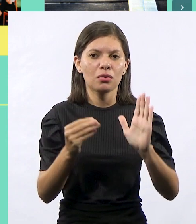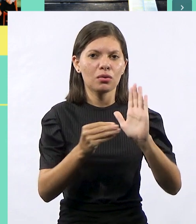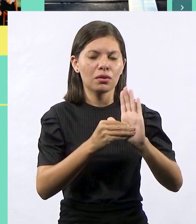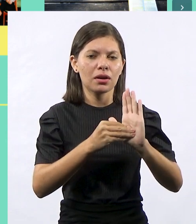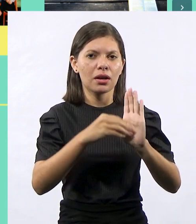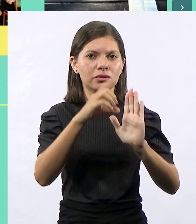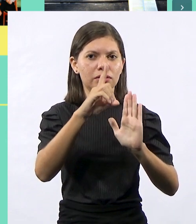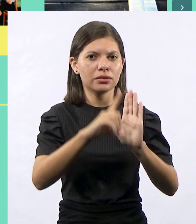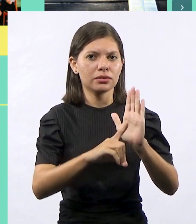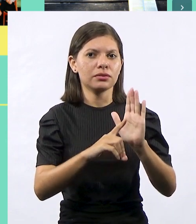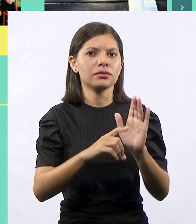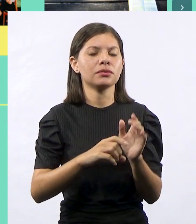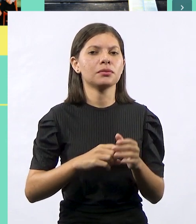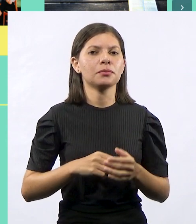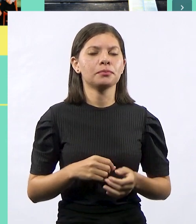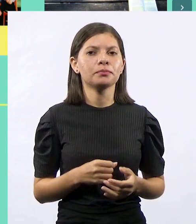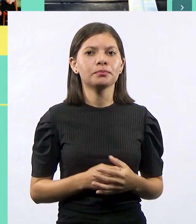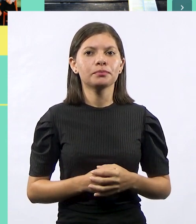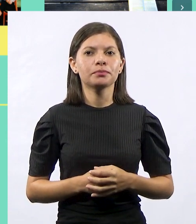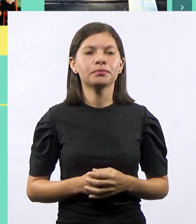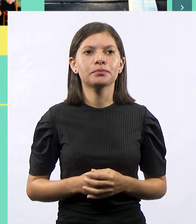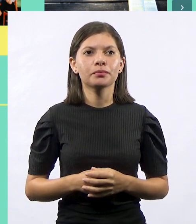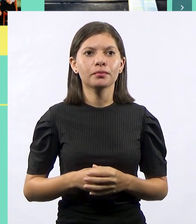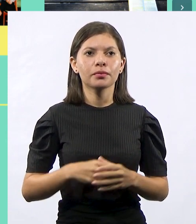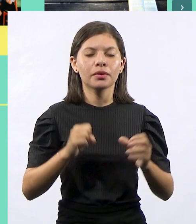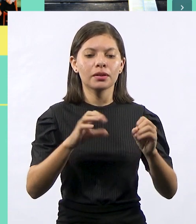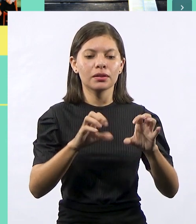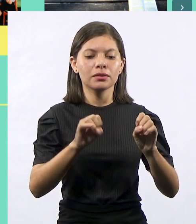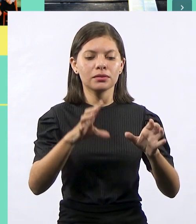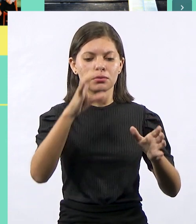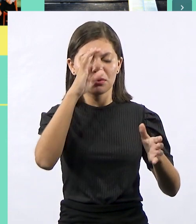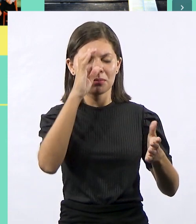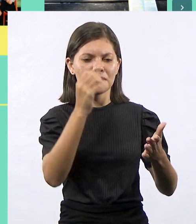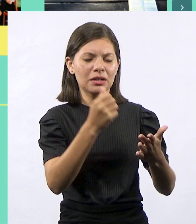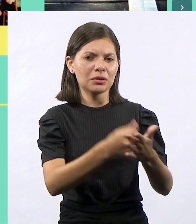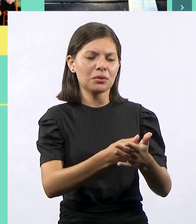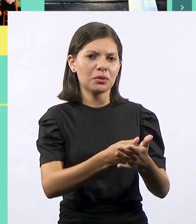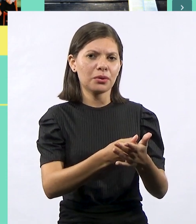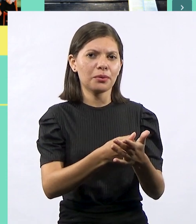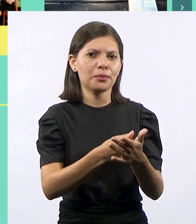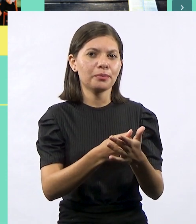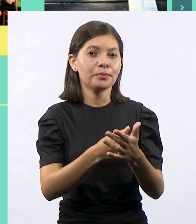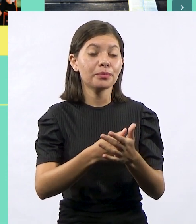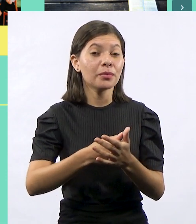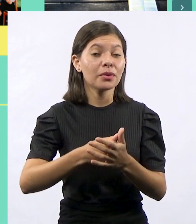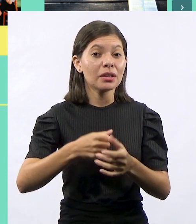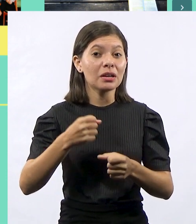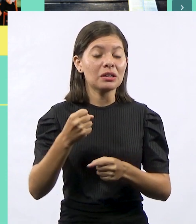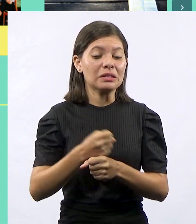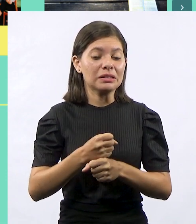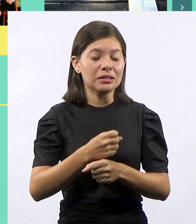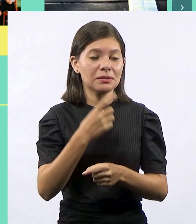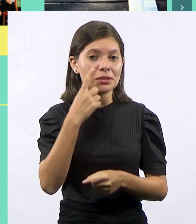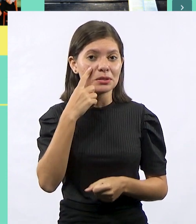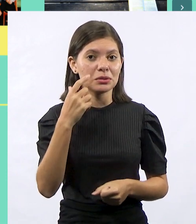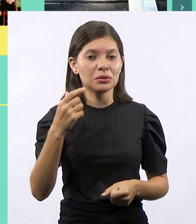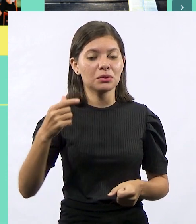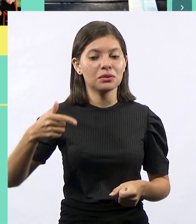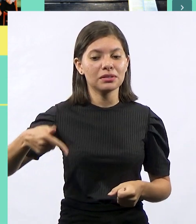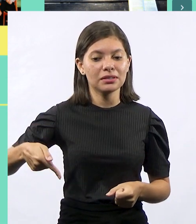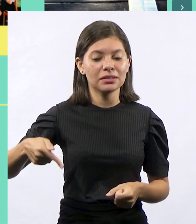e o segundo graus e tornar o ensino obrigatório de 7 a 14 anos. Gente, olha só em 71 que